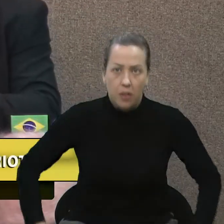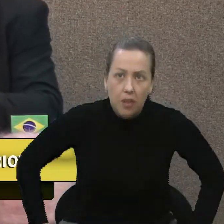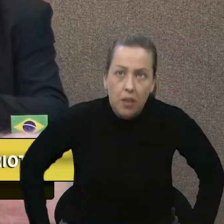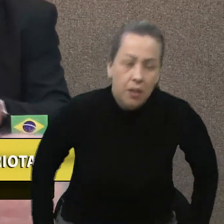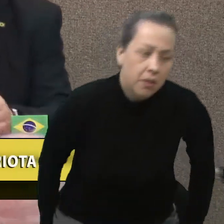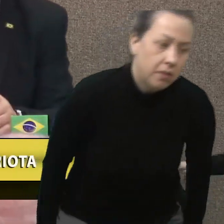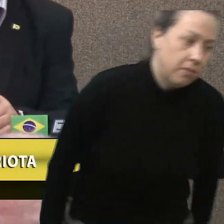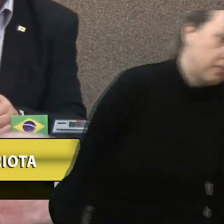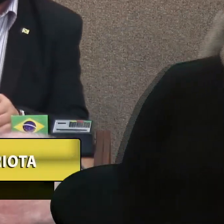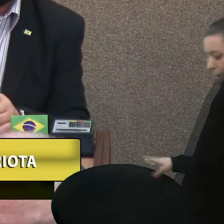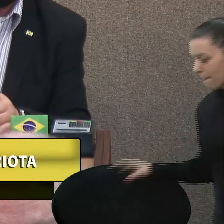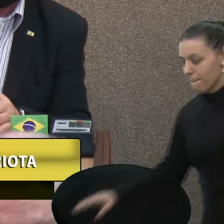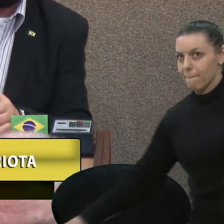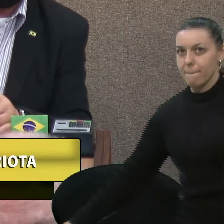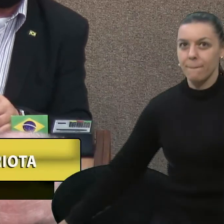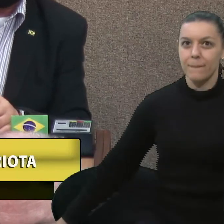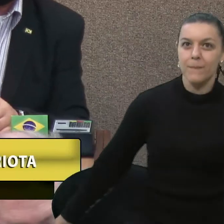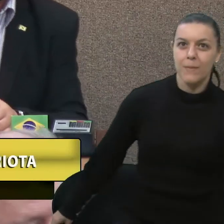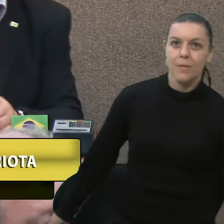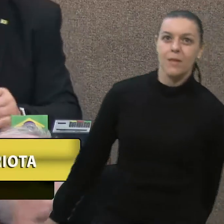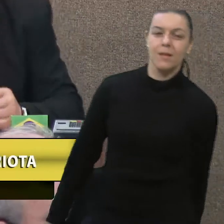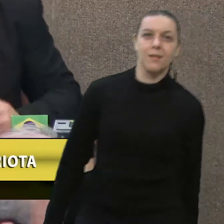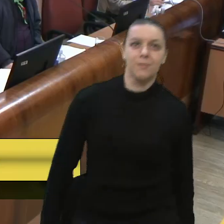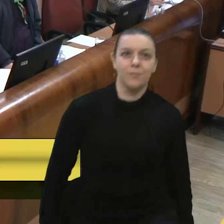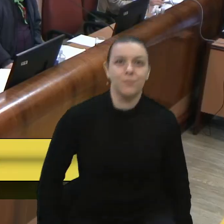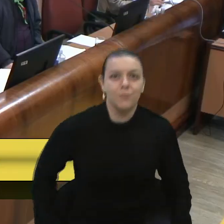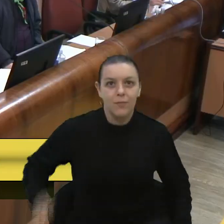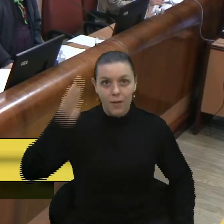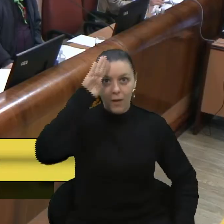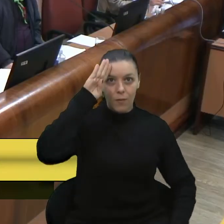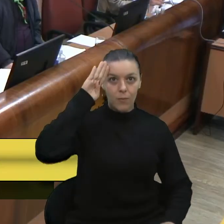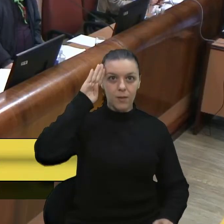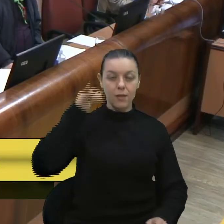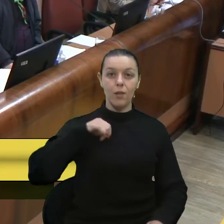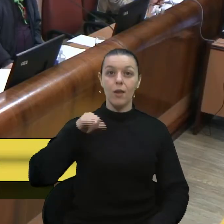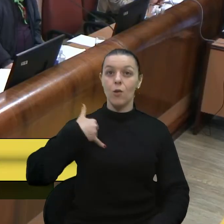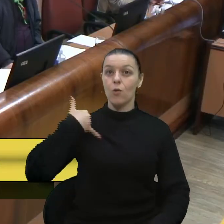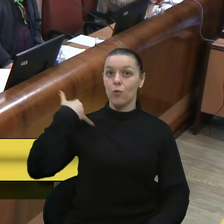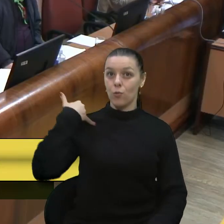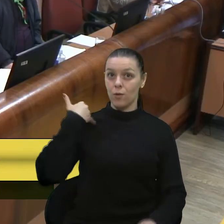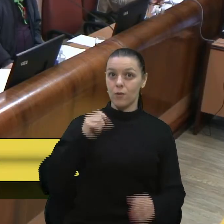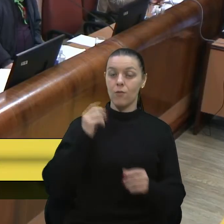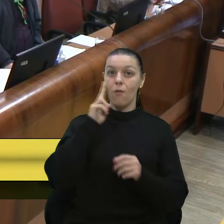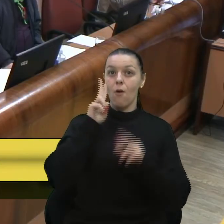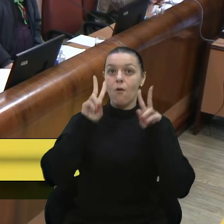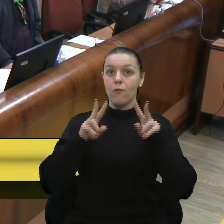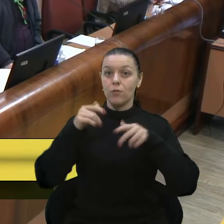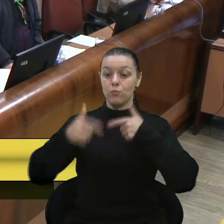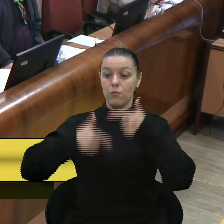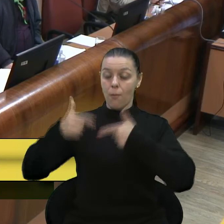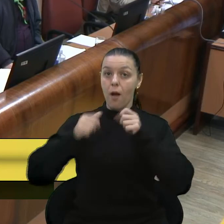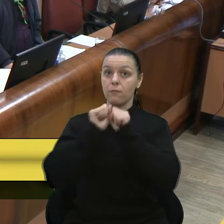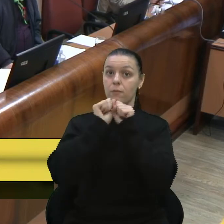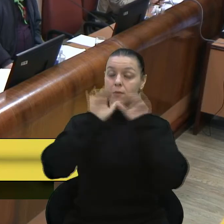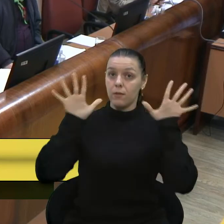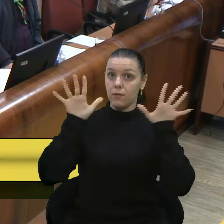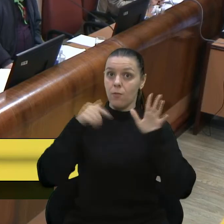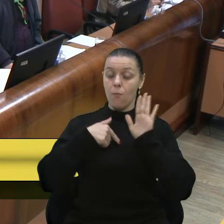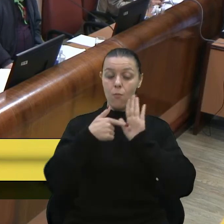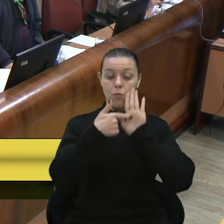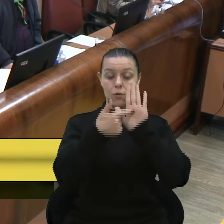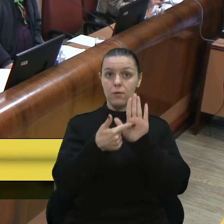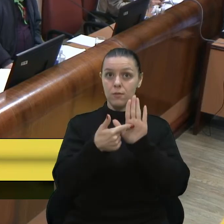Vereador Valim. Vereador Bressan, olha, tenho orgulho quando eu vejo um trabalho transparente e o senhor